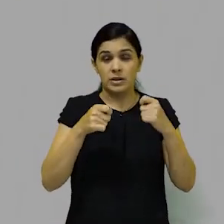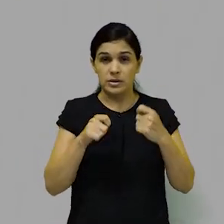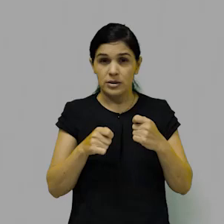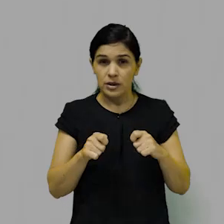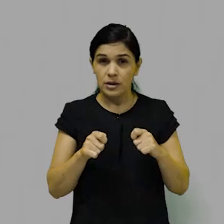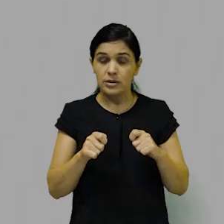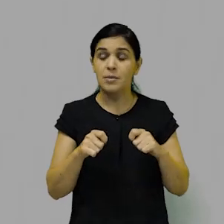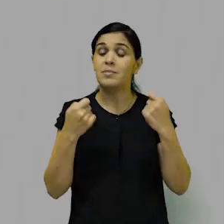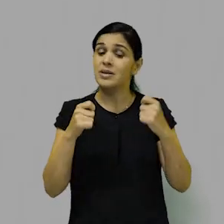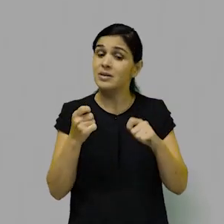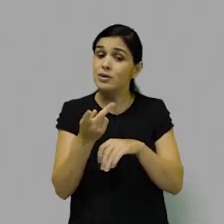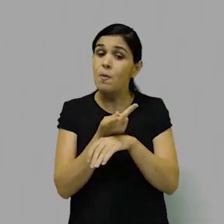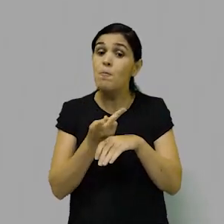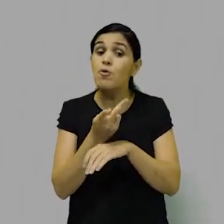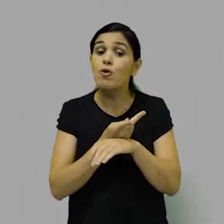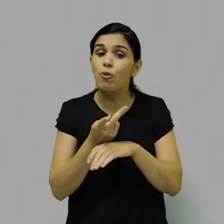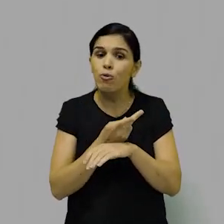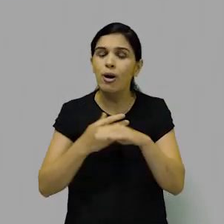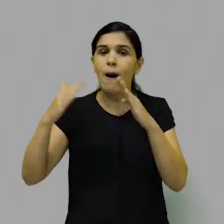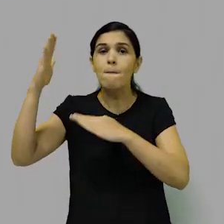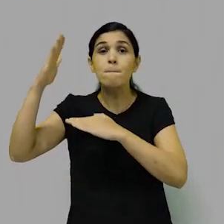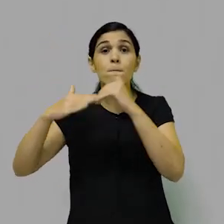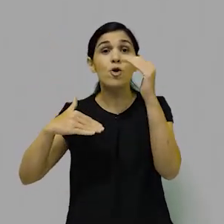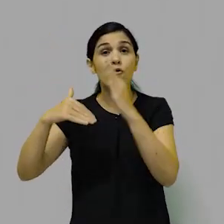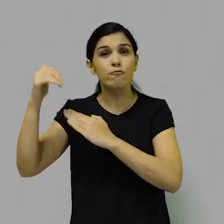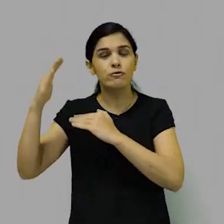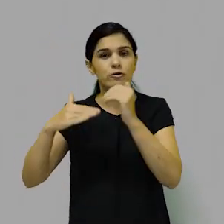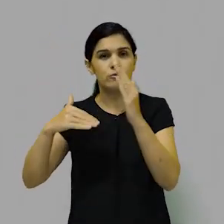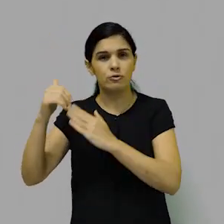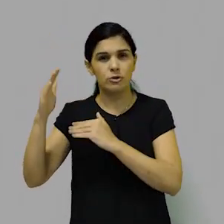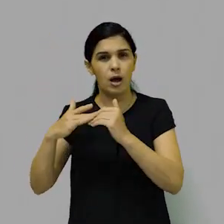repente pode ir a óbito em busca apenas de quê? De estética.